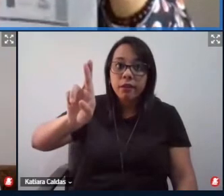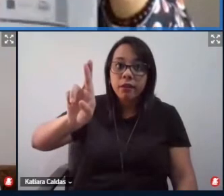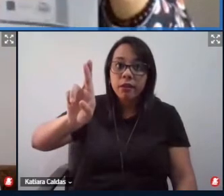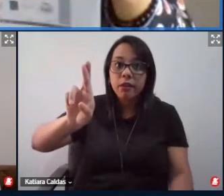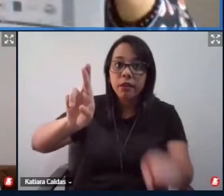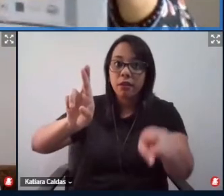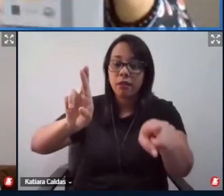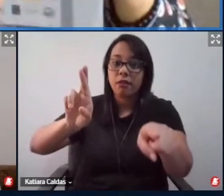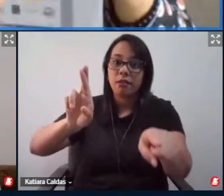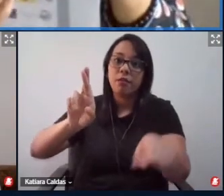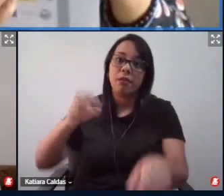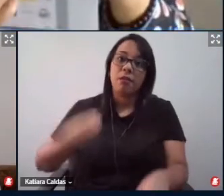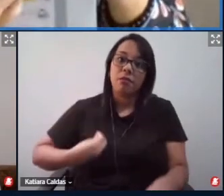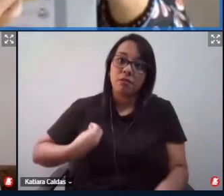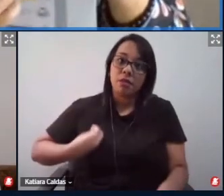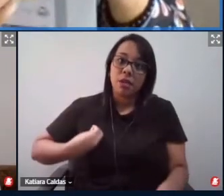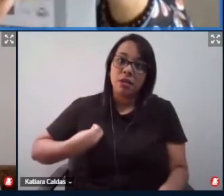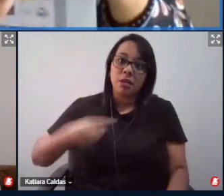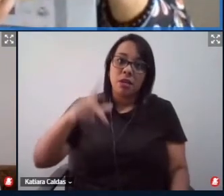aqui.